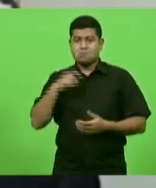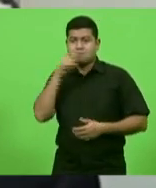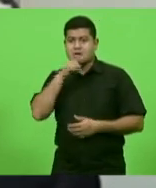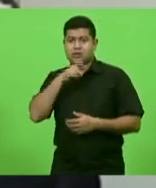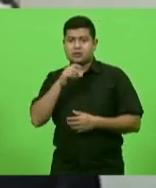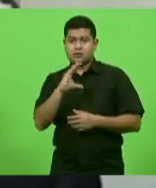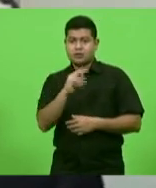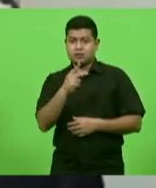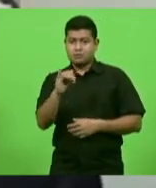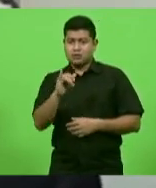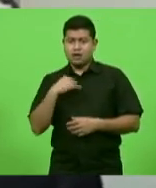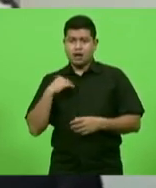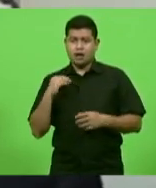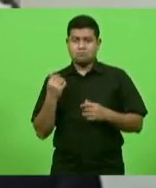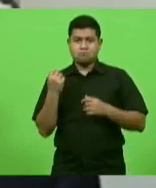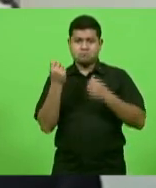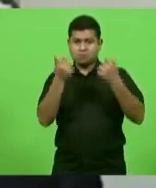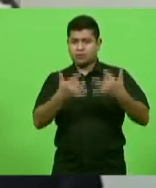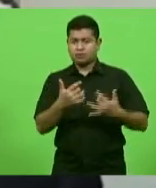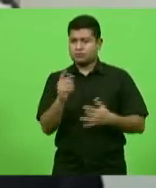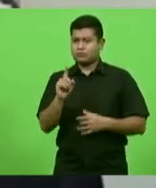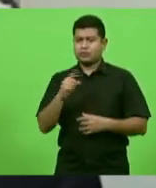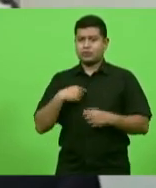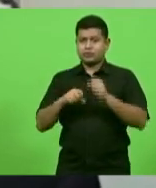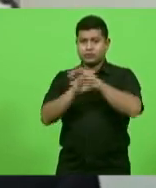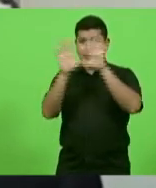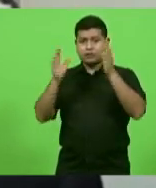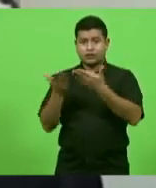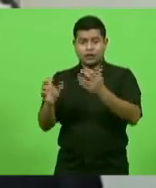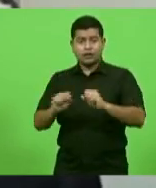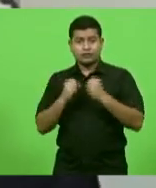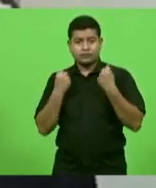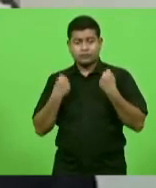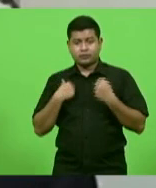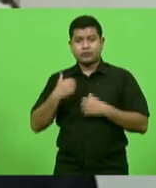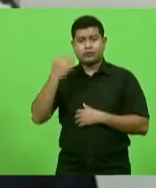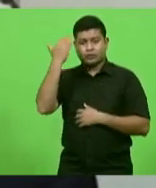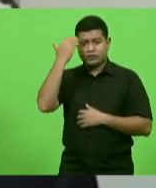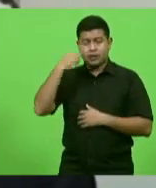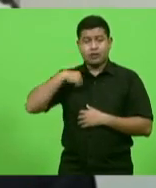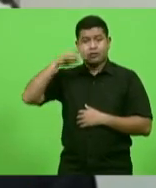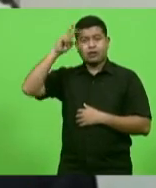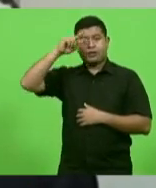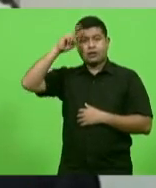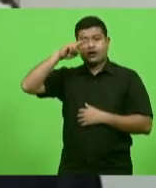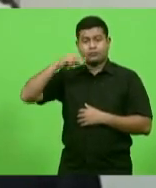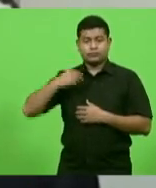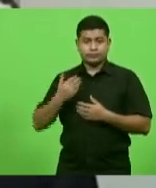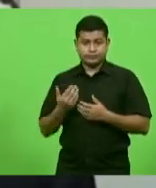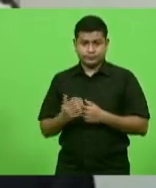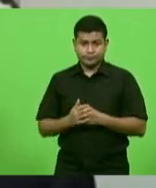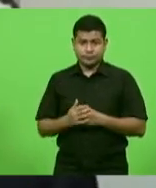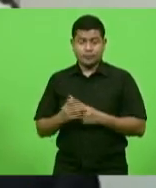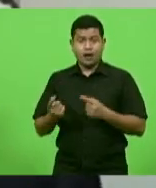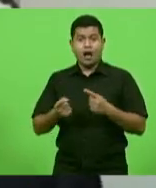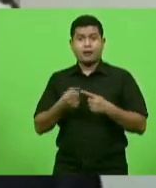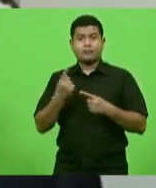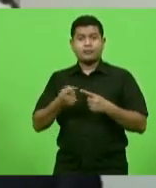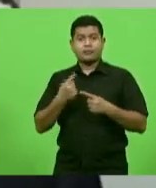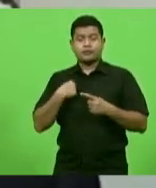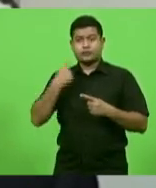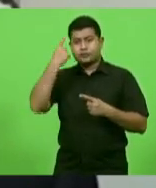a CPI como bem esclarecido na defesa a qual me reporto Pela Luz esclarecedora sobre o item a primeira delas